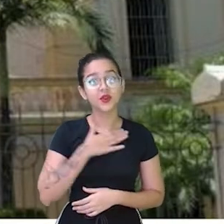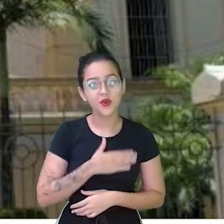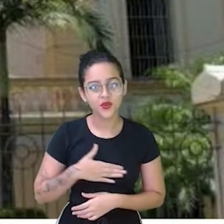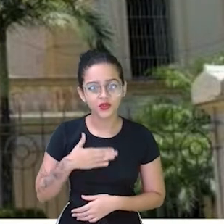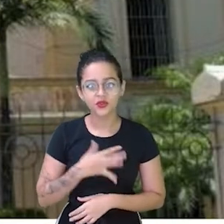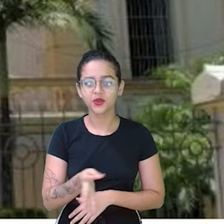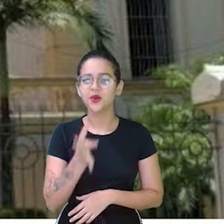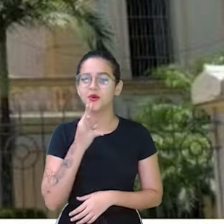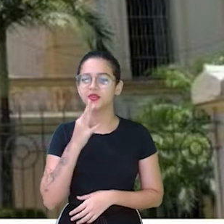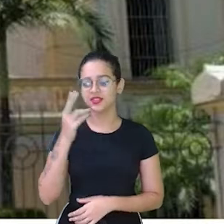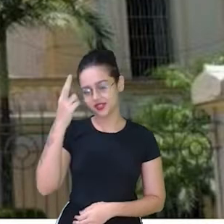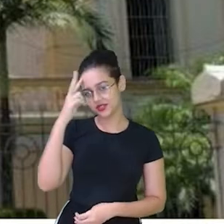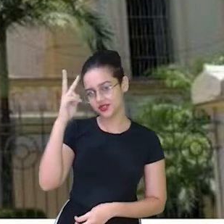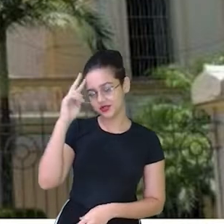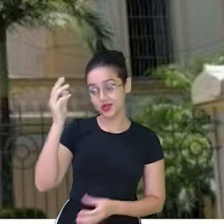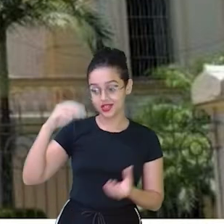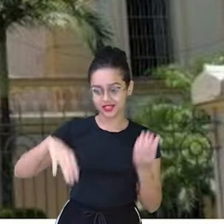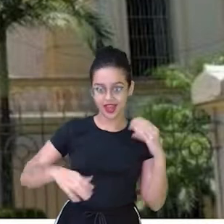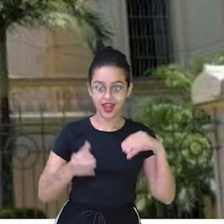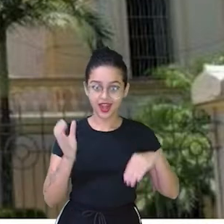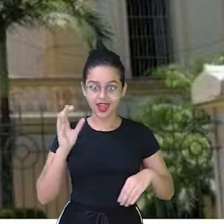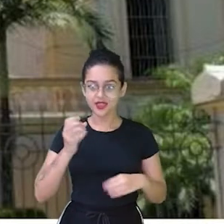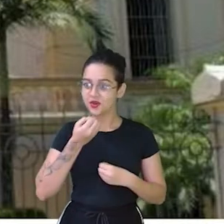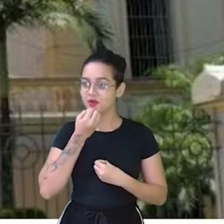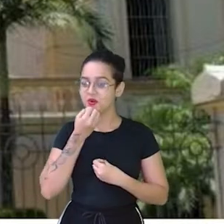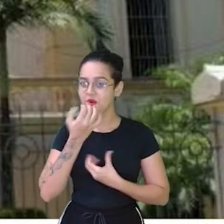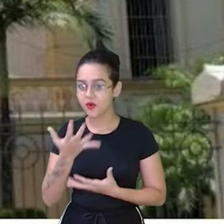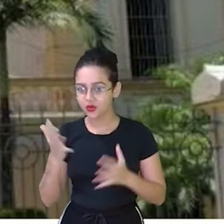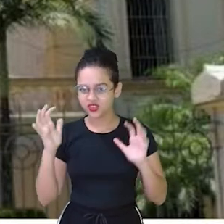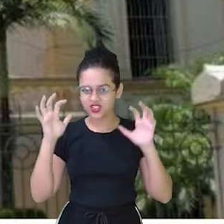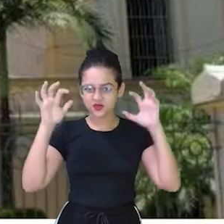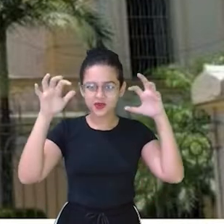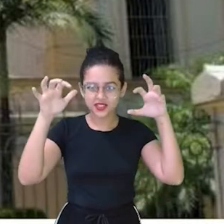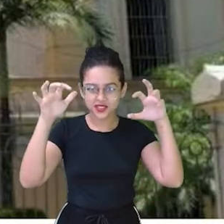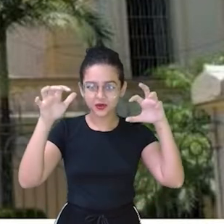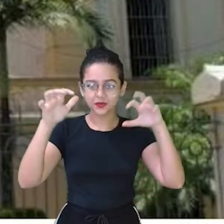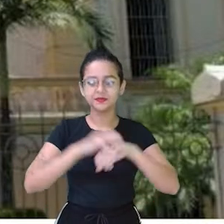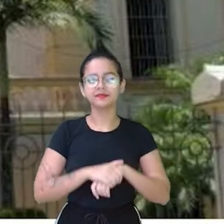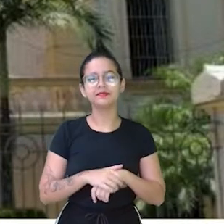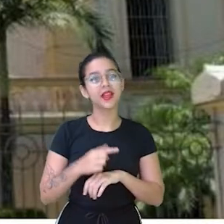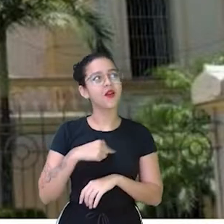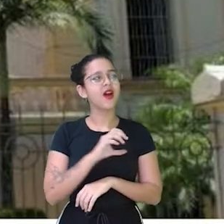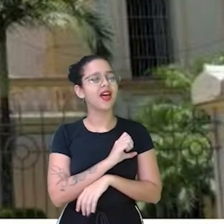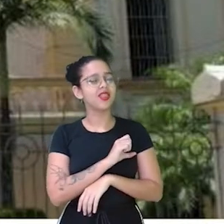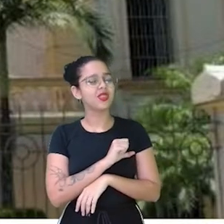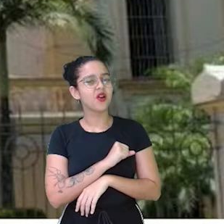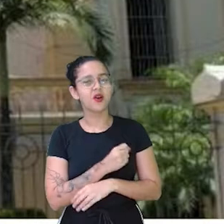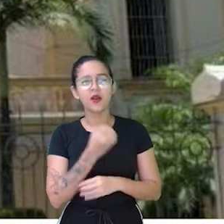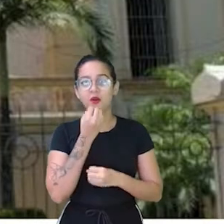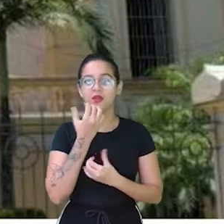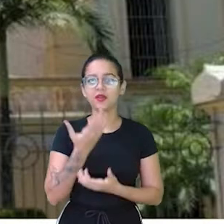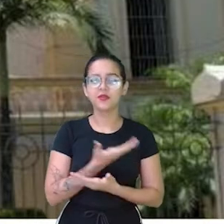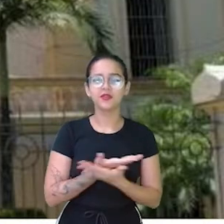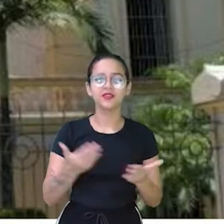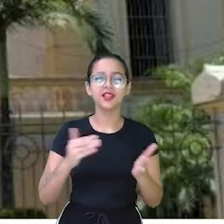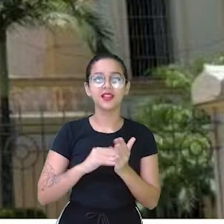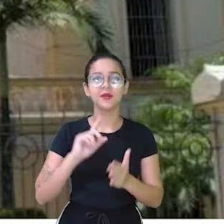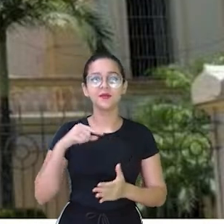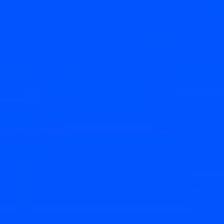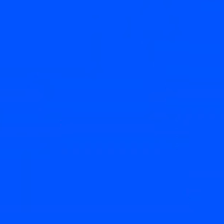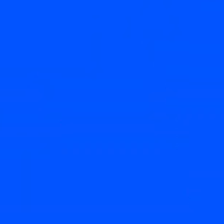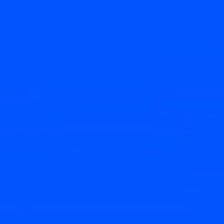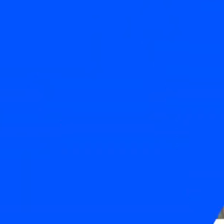essa história, essa lenda, esse conto de assombração? Eu adorei contar para vocês. Até a